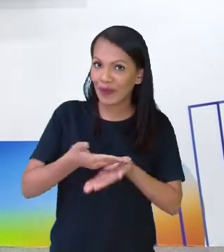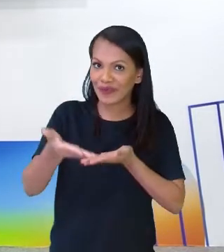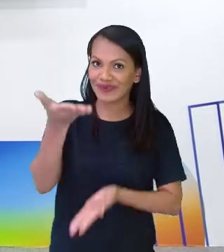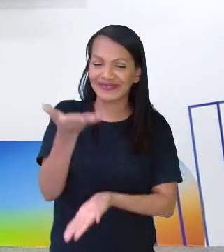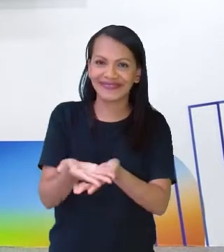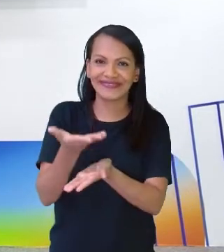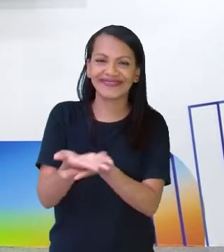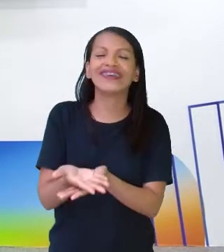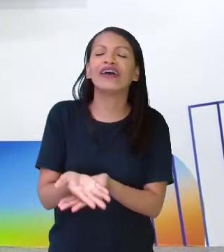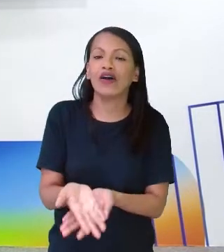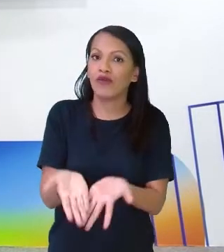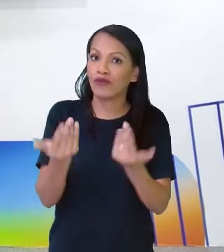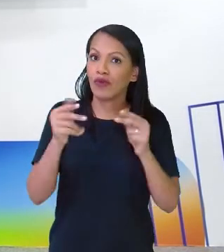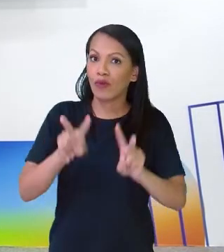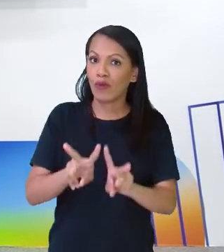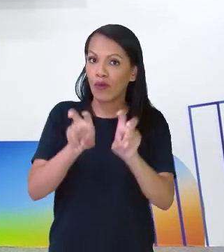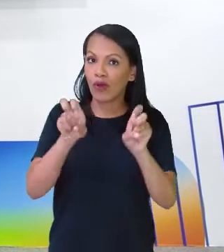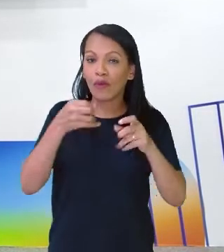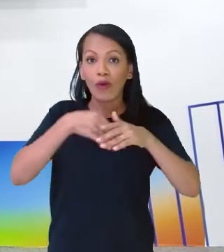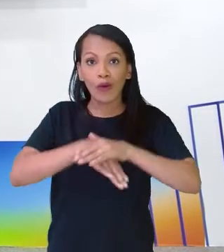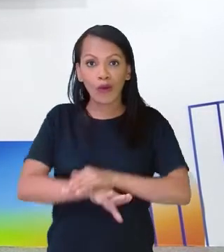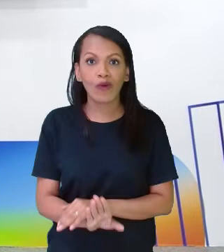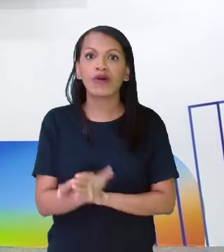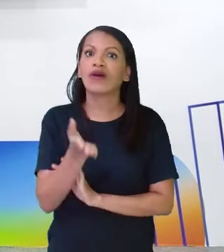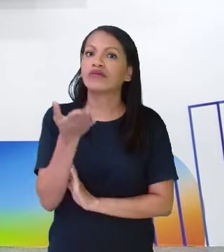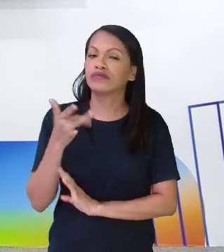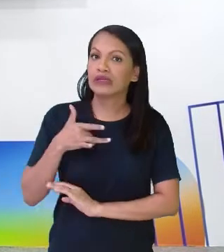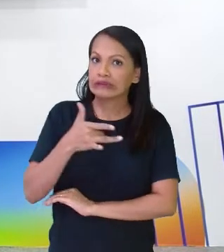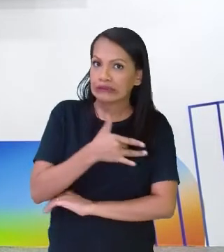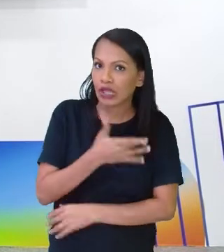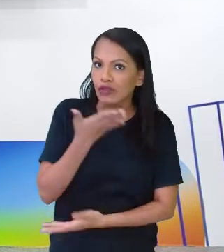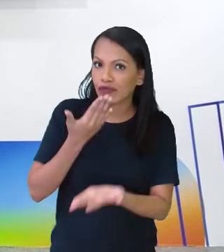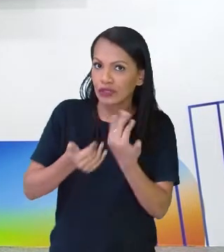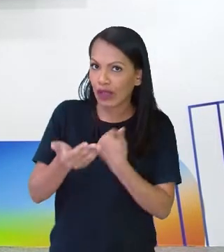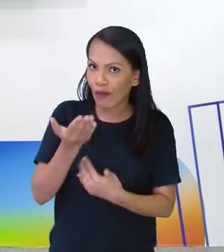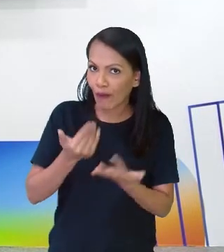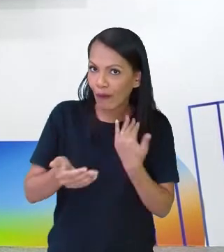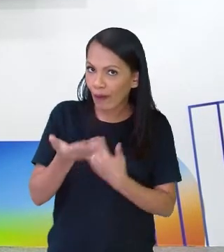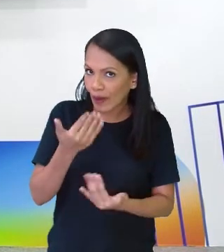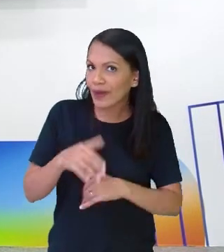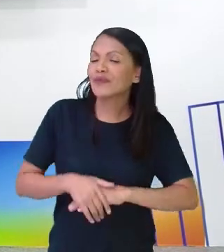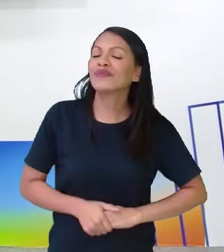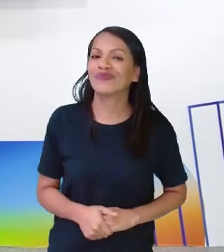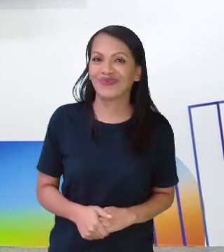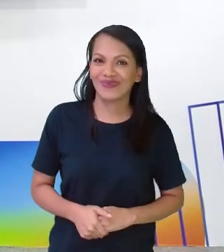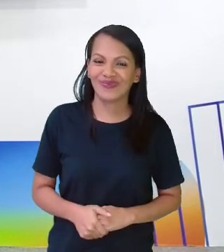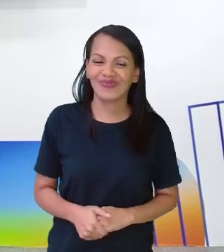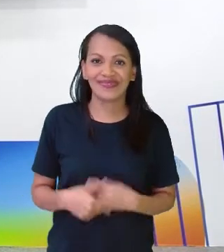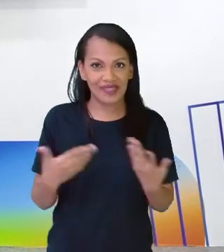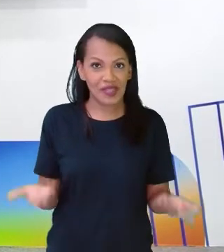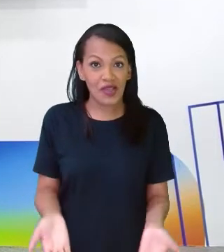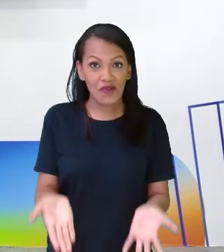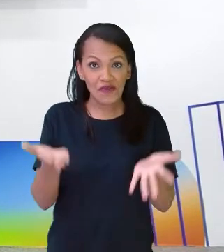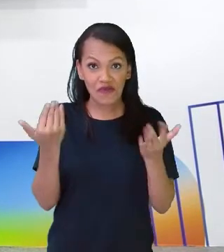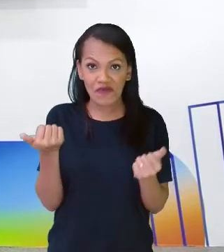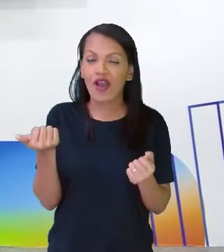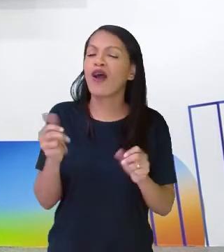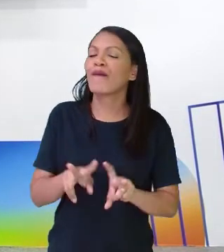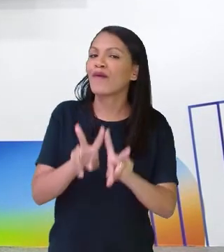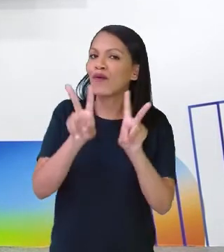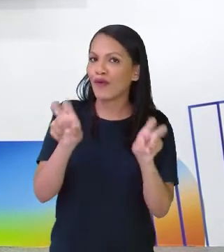iremos conversar sobre os hábitos saudáveis, mas especificando aí a alimentação. Vamos conversar